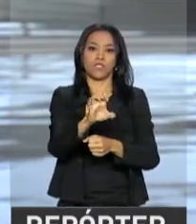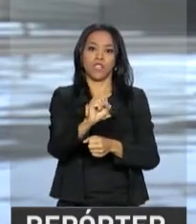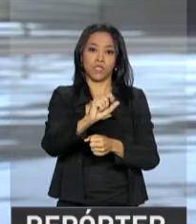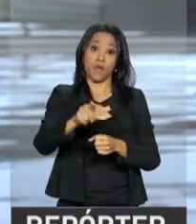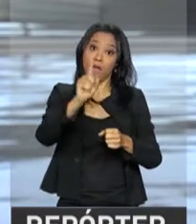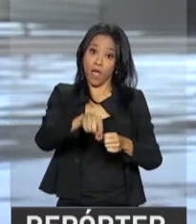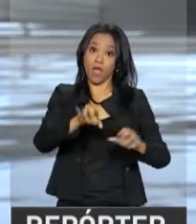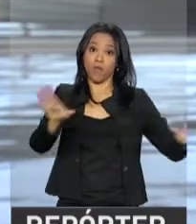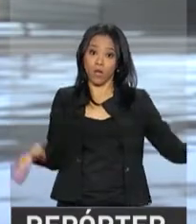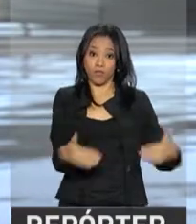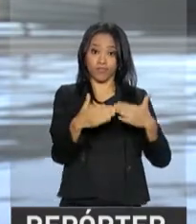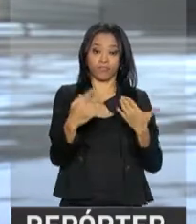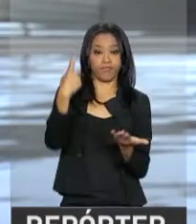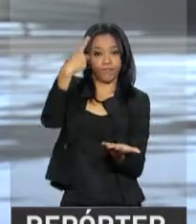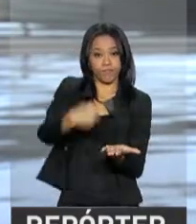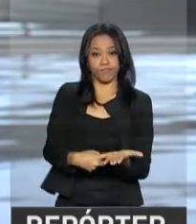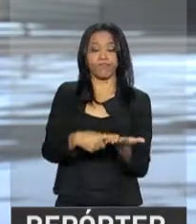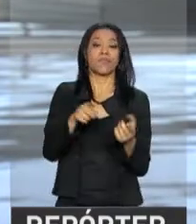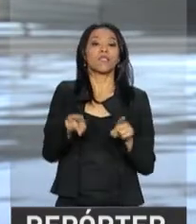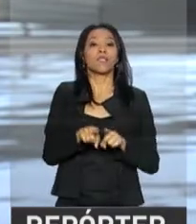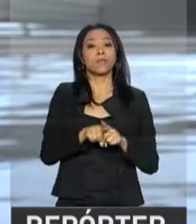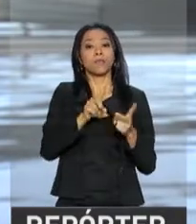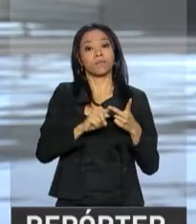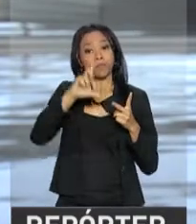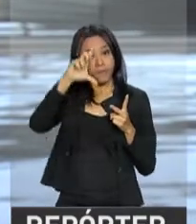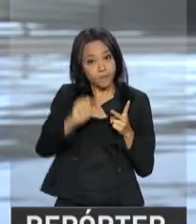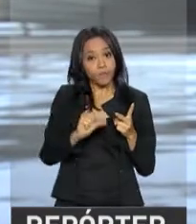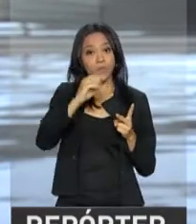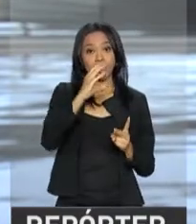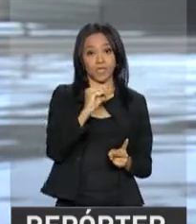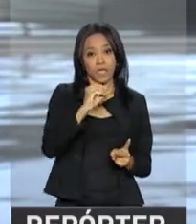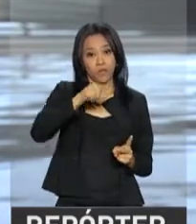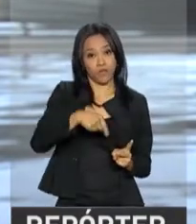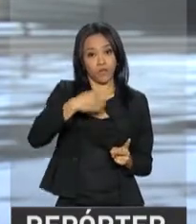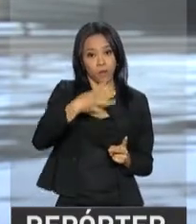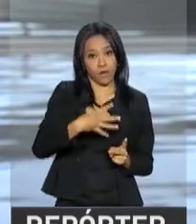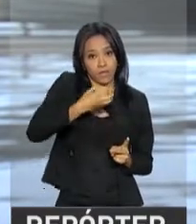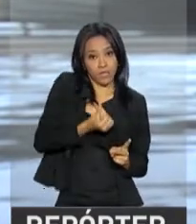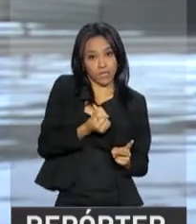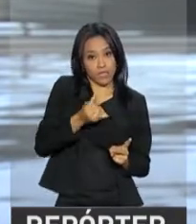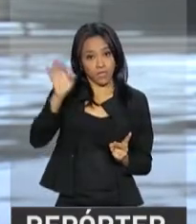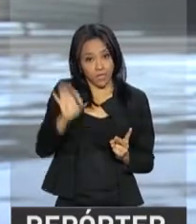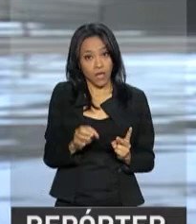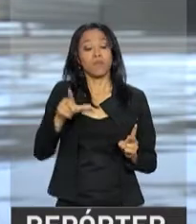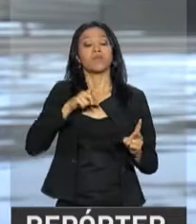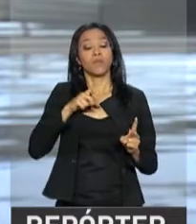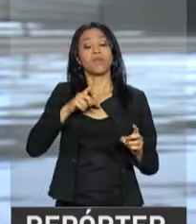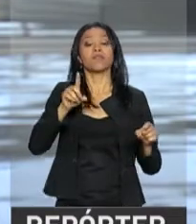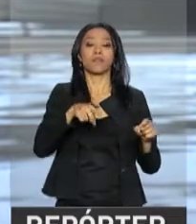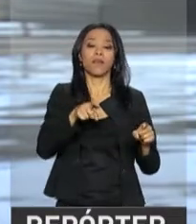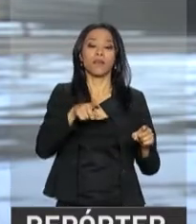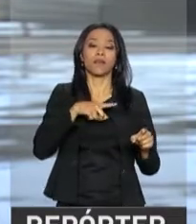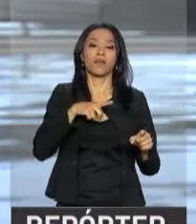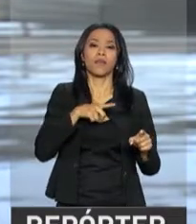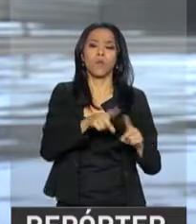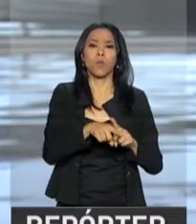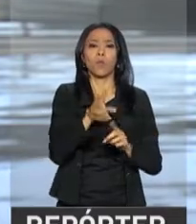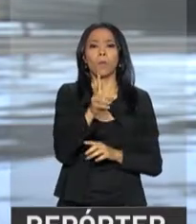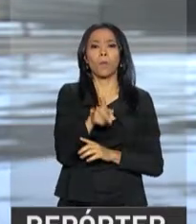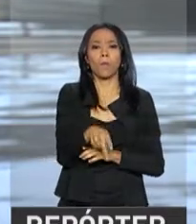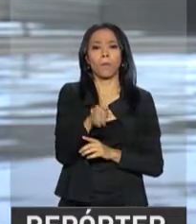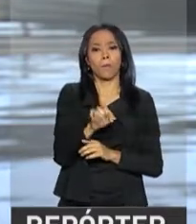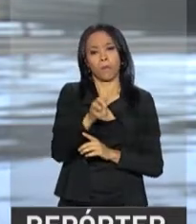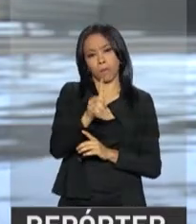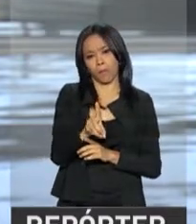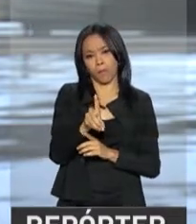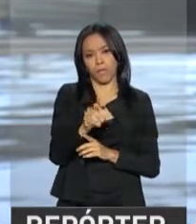e os caminhoneiros além da redução dos 46 centavos ele também prevê uma isenção da cobrança do pedágio dos eixos